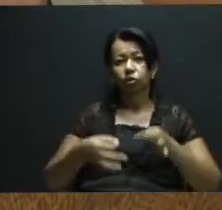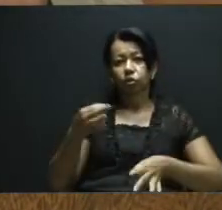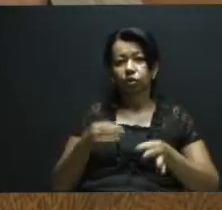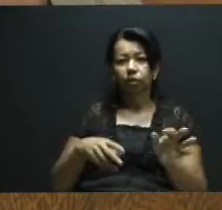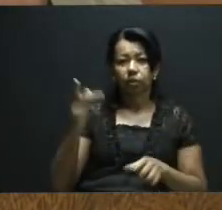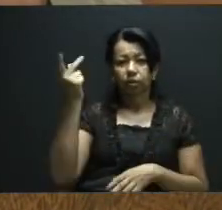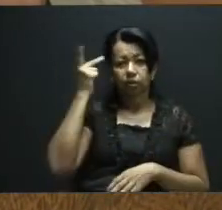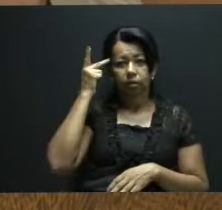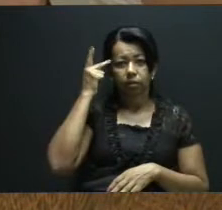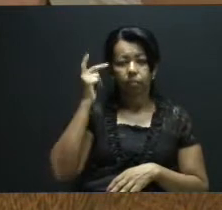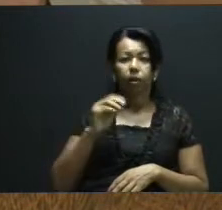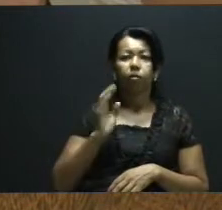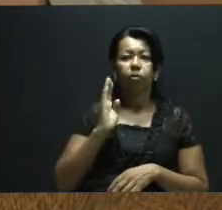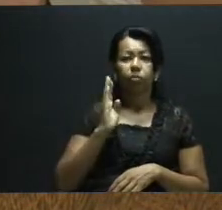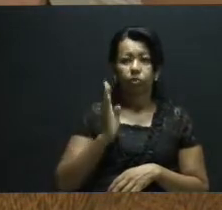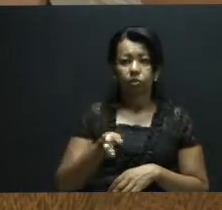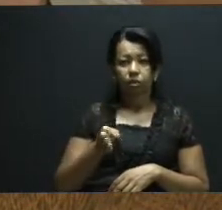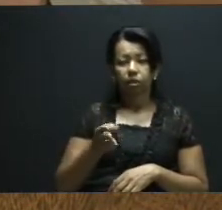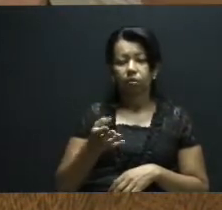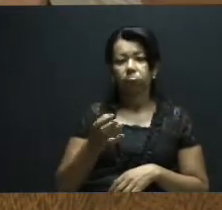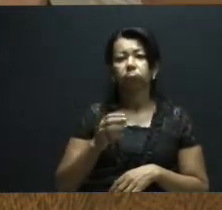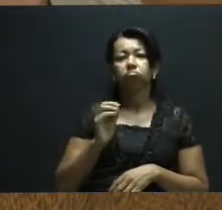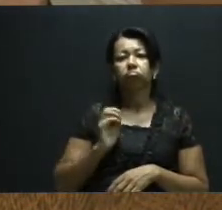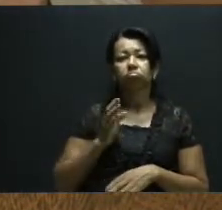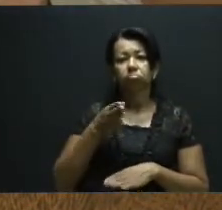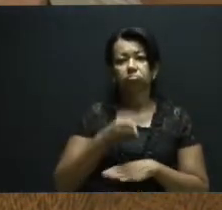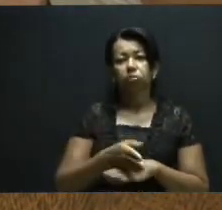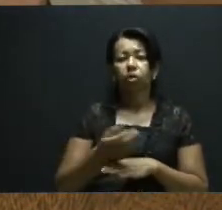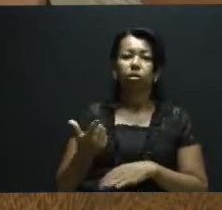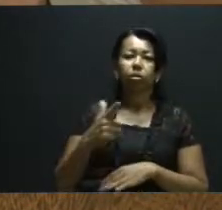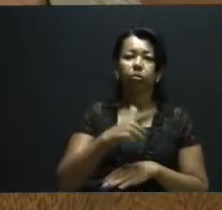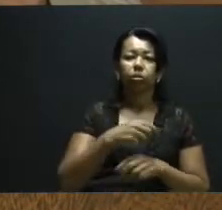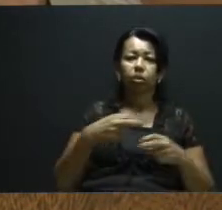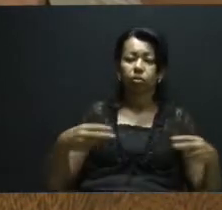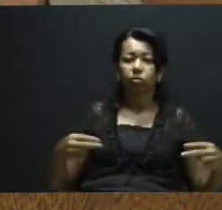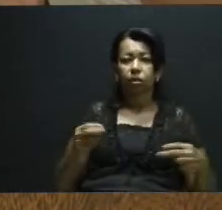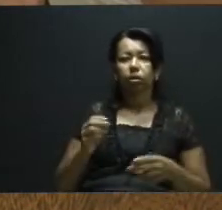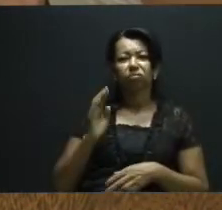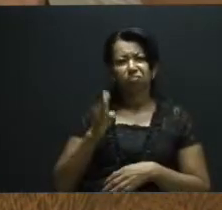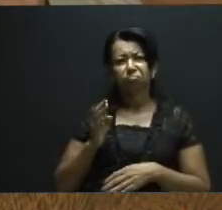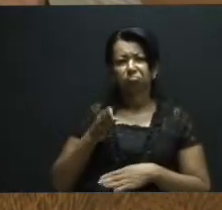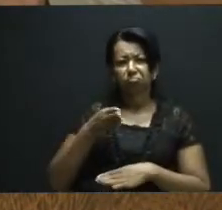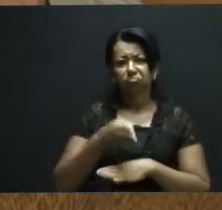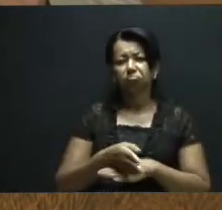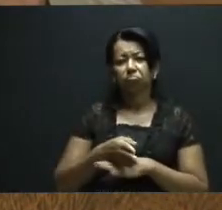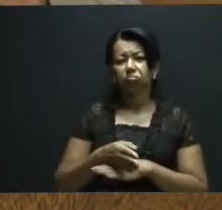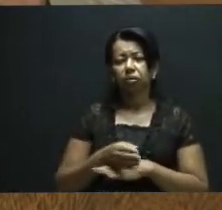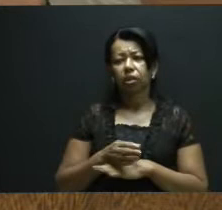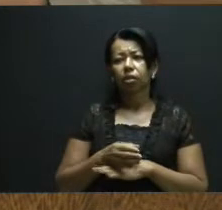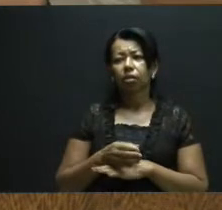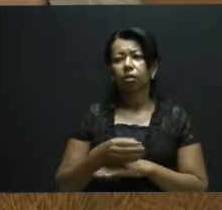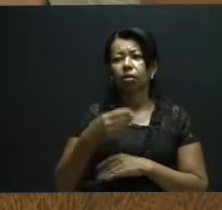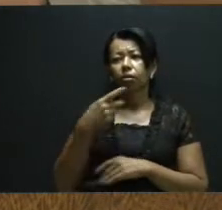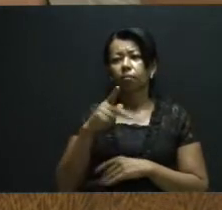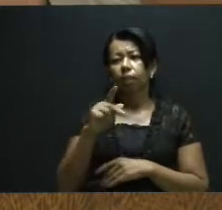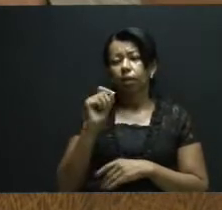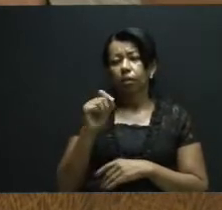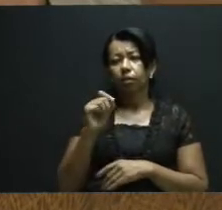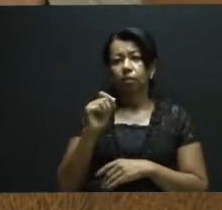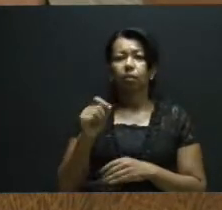proporcionou em diversas ações diretas dê um sentido de que as